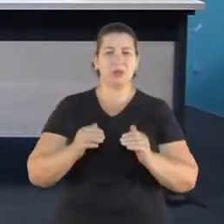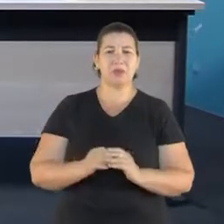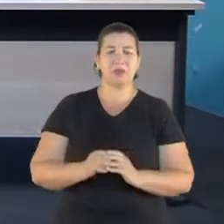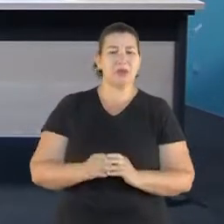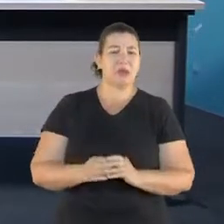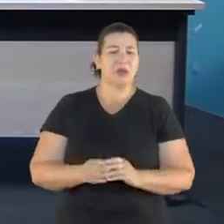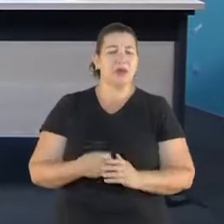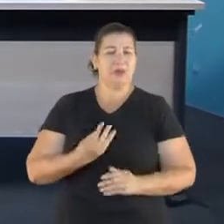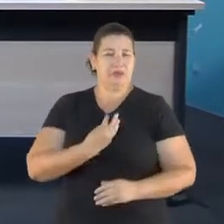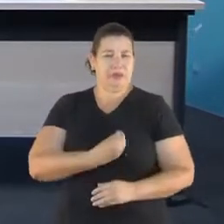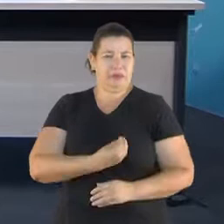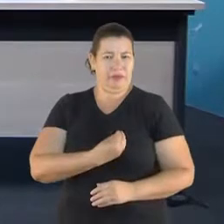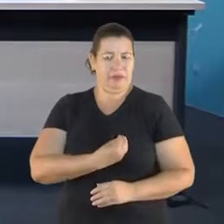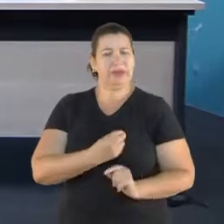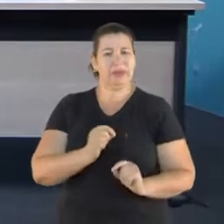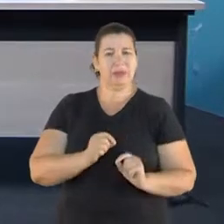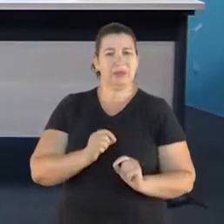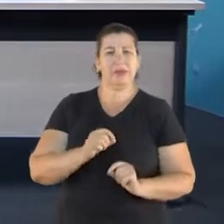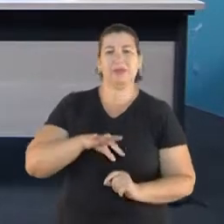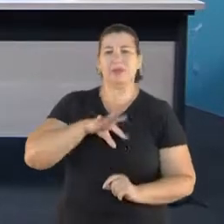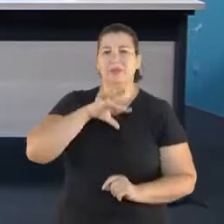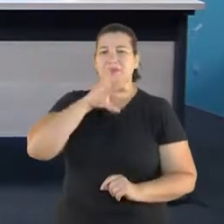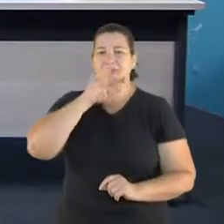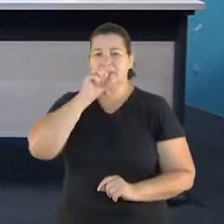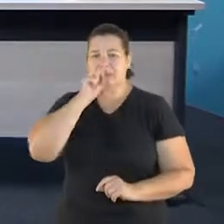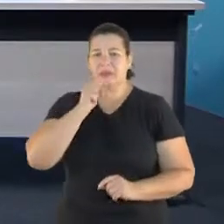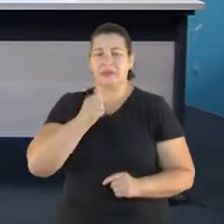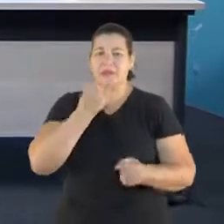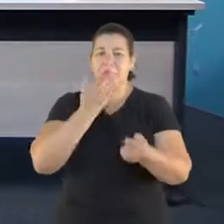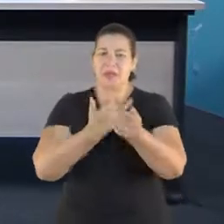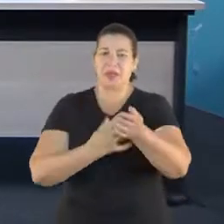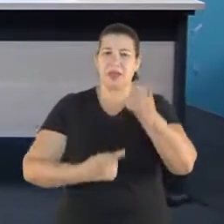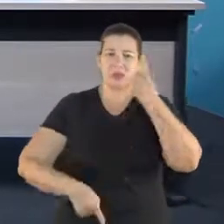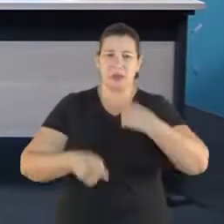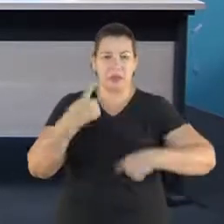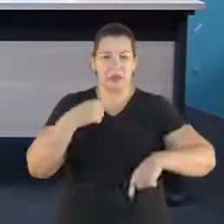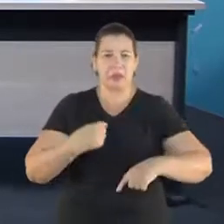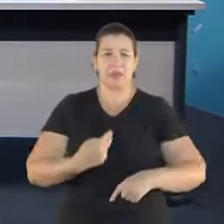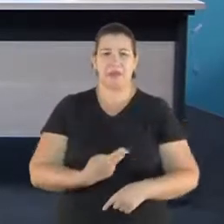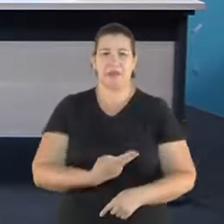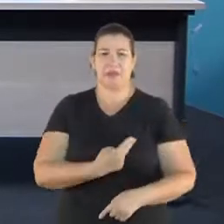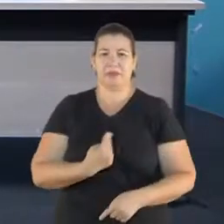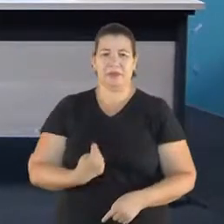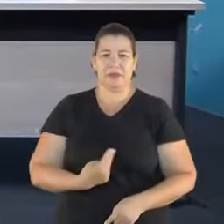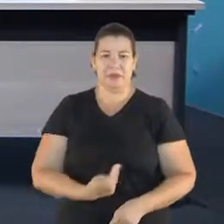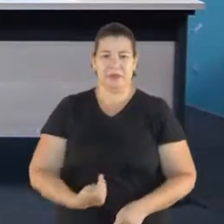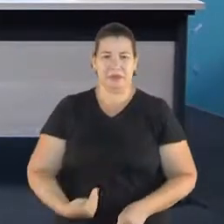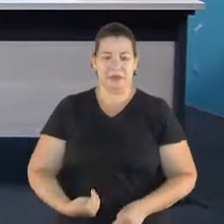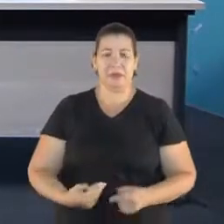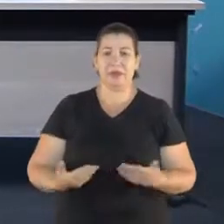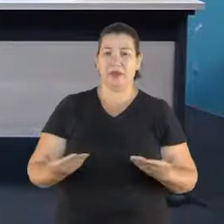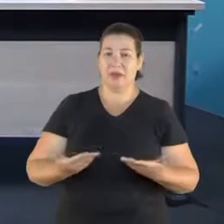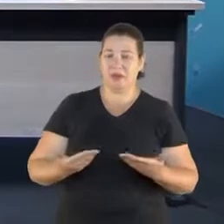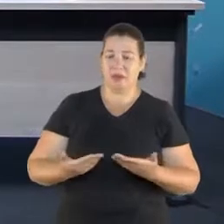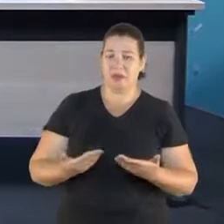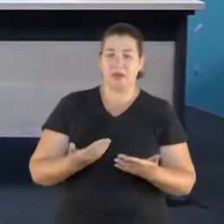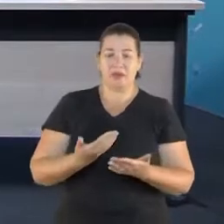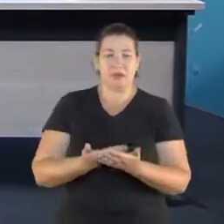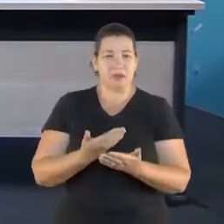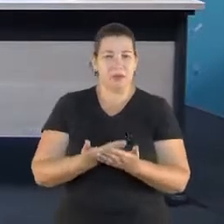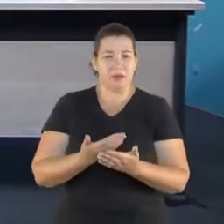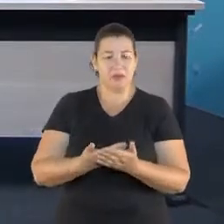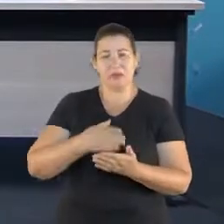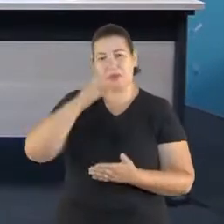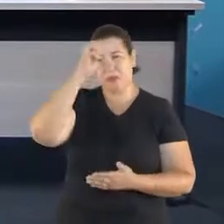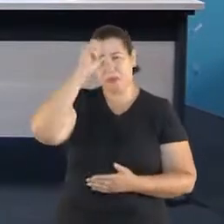focamos bastante na questão das nossas funções vitais, como, por exemplo, a respiração, a circulação do sangue e a nutrição. E agora nós vamos